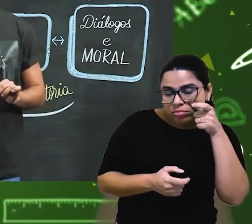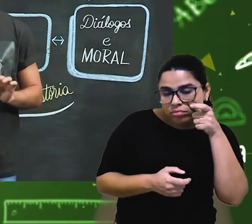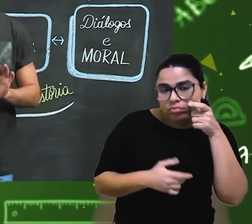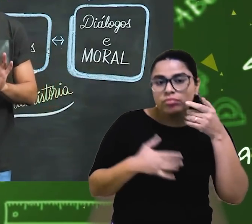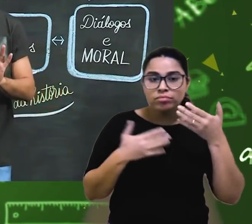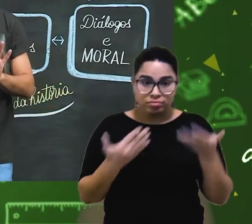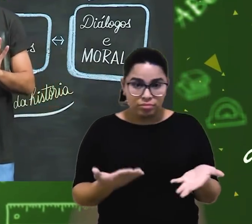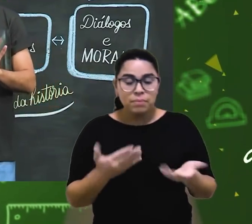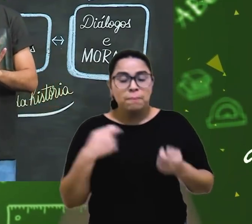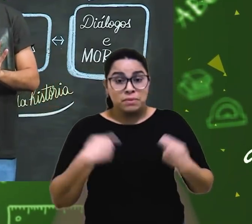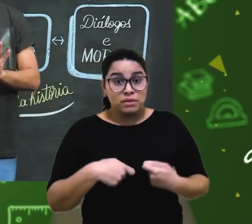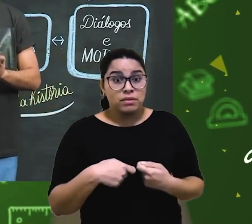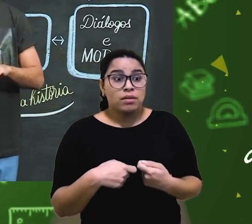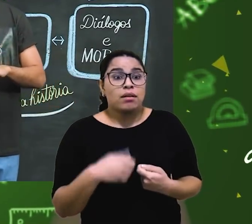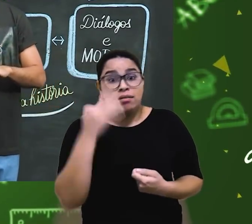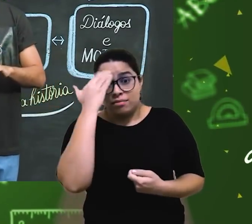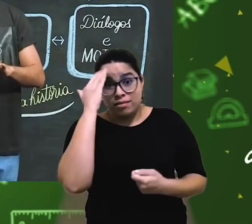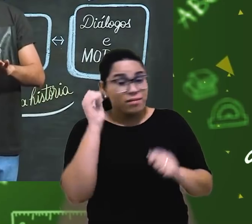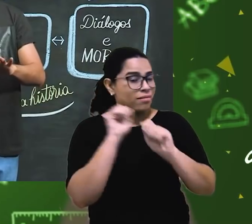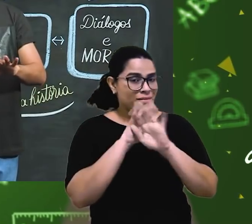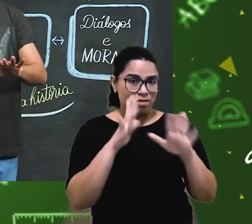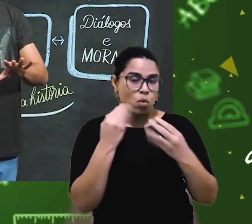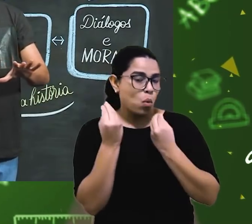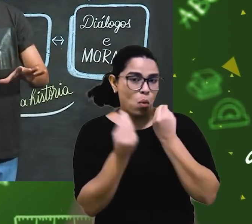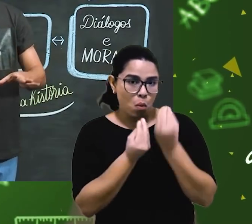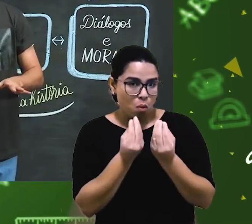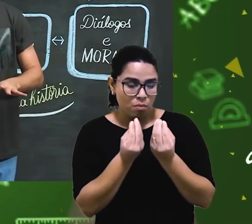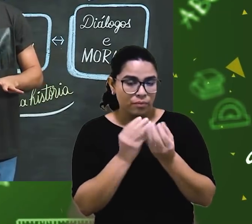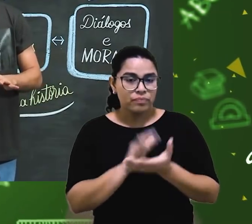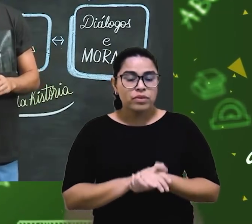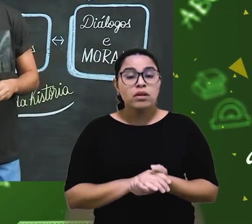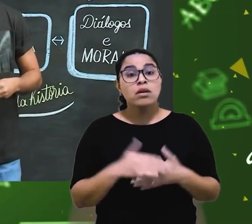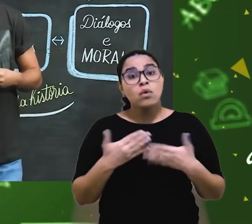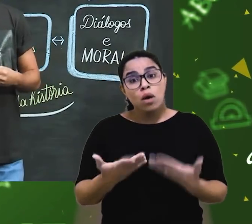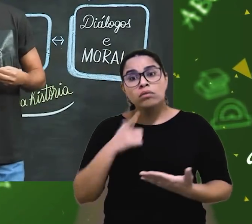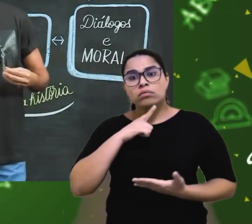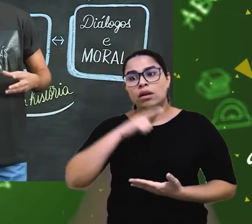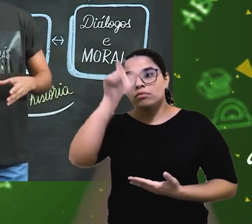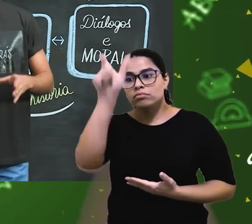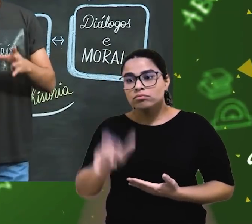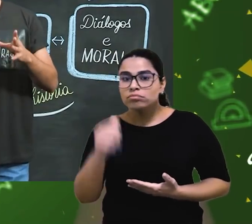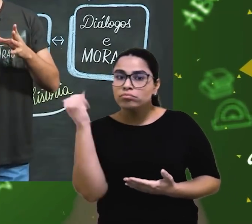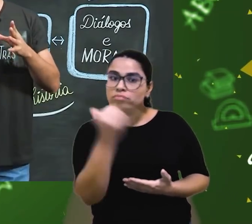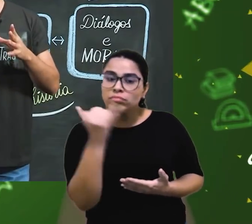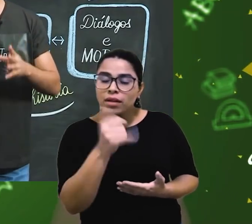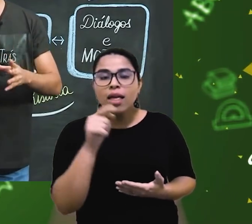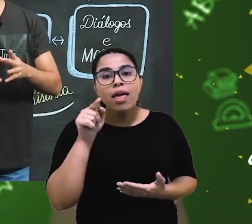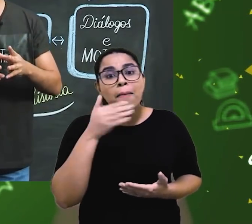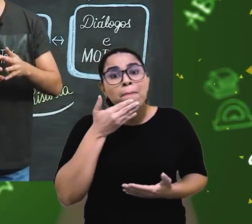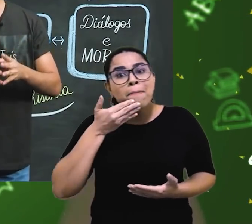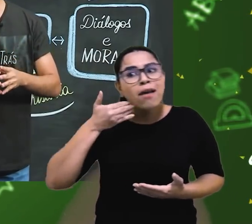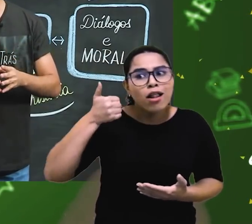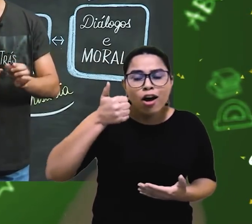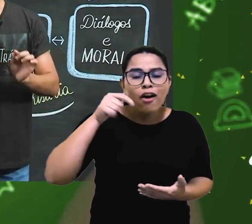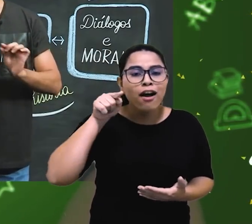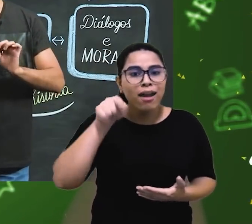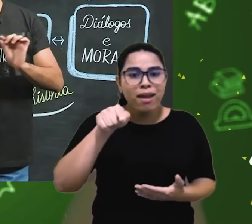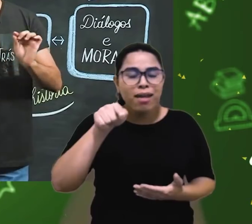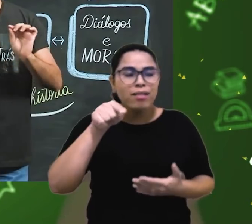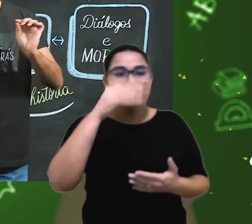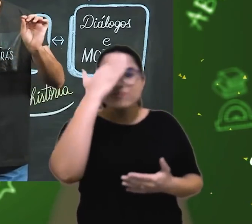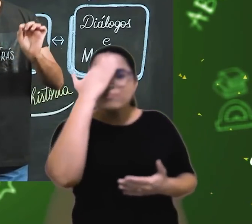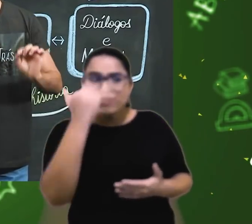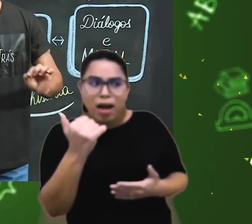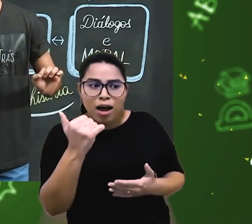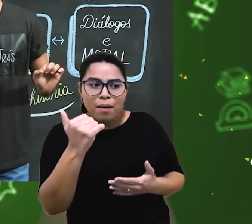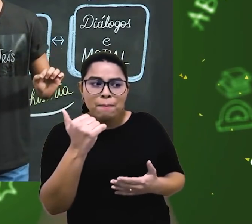tem uma vantagem. Significa que aquele personagem domina aquele contexto e vai ter mais propriedade para contar aquela história. Então